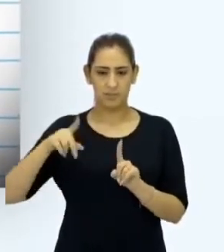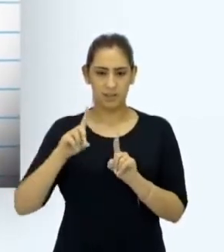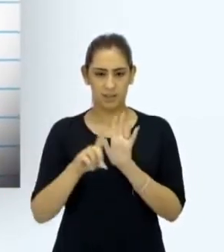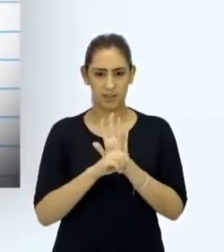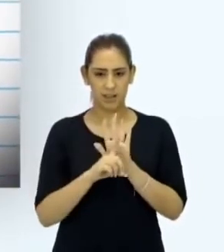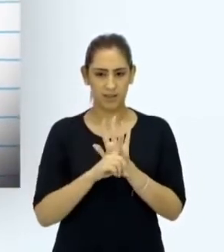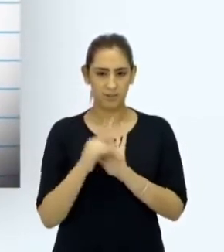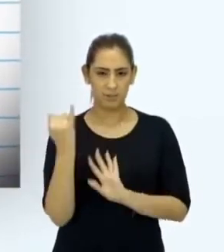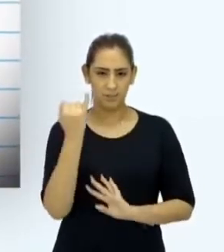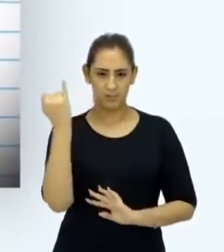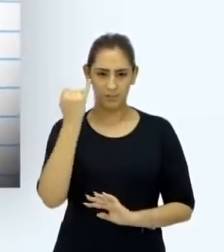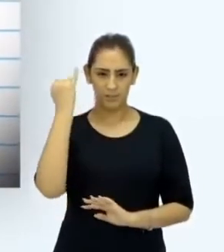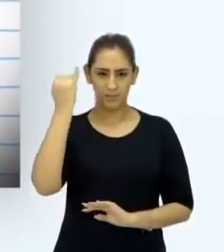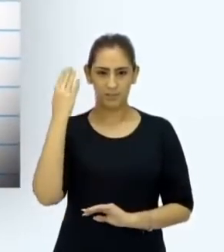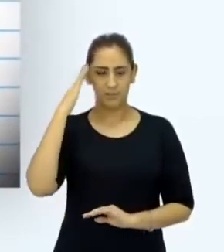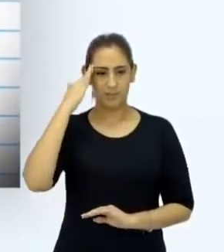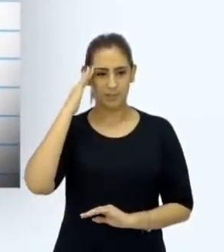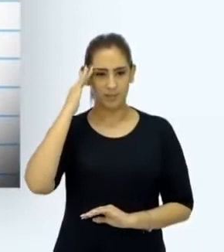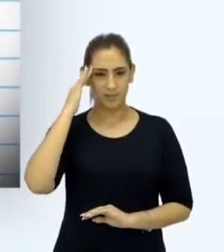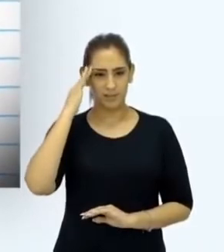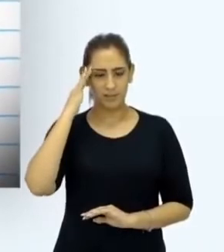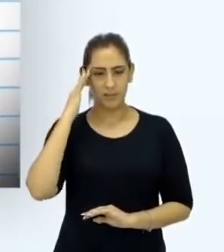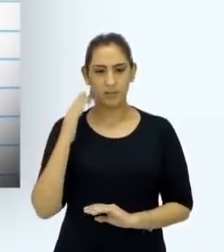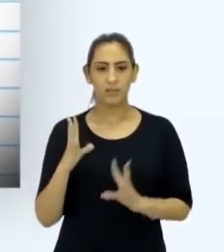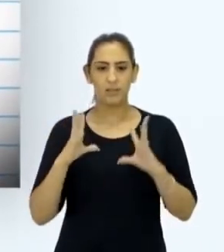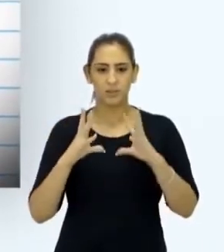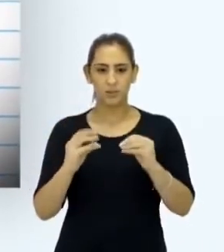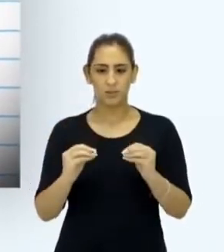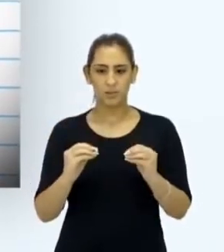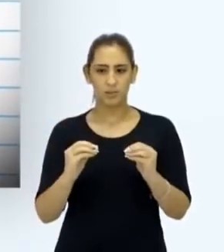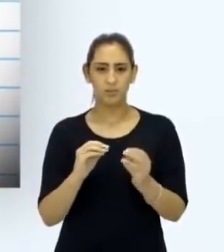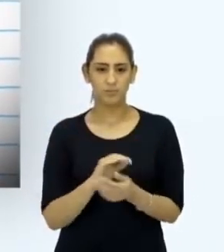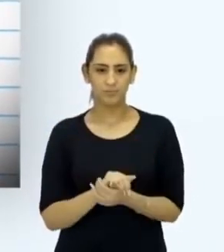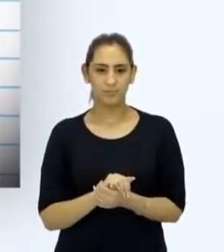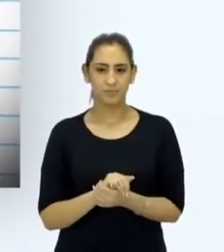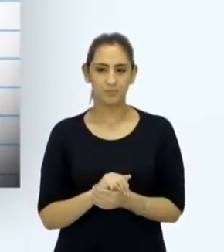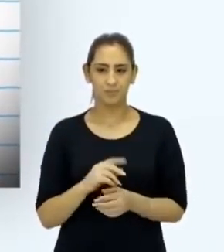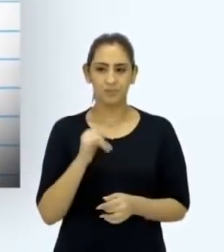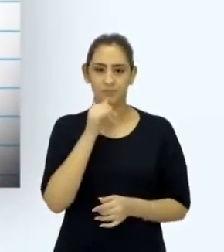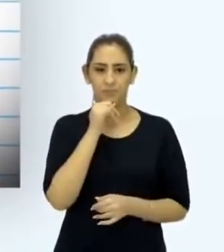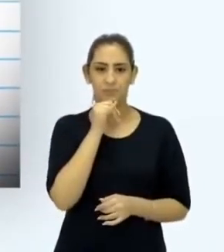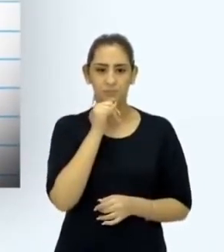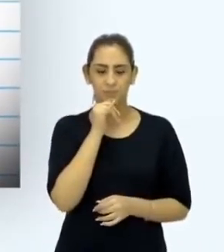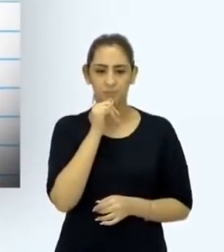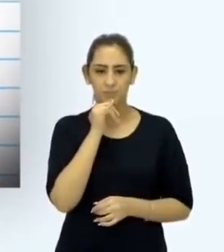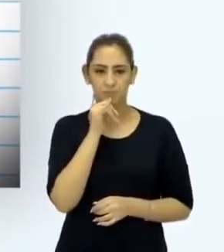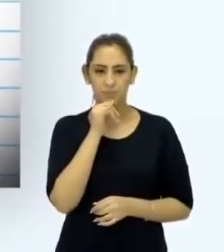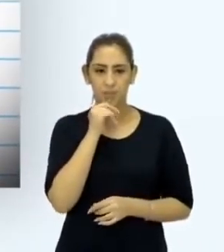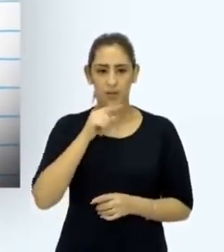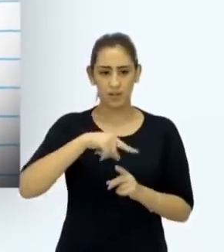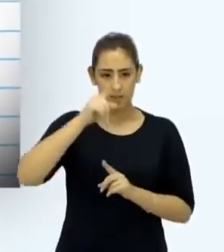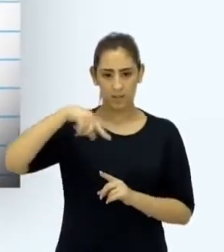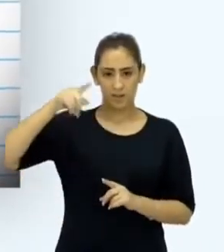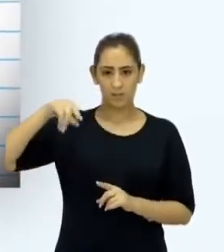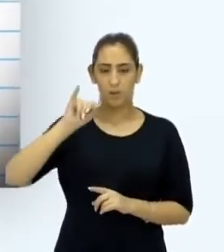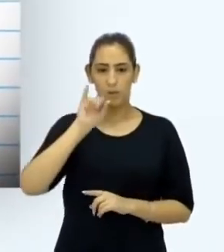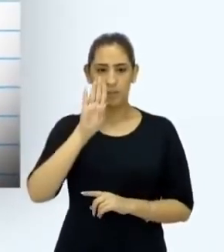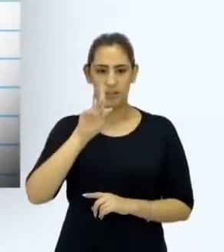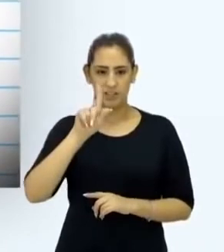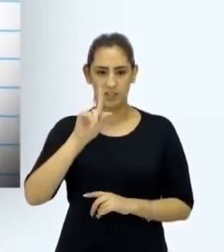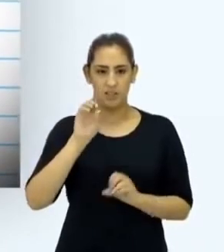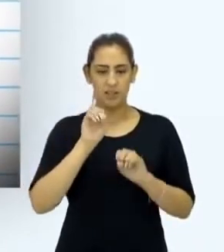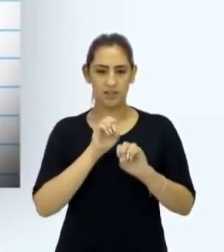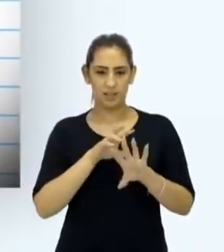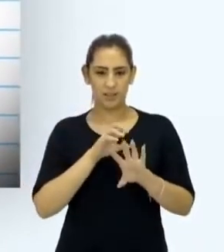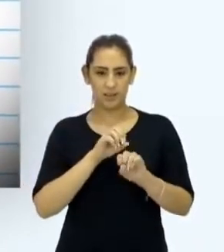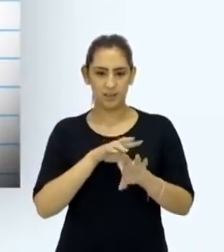para a compreensão da realidade de todo um determinado universo. Por exemplo, no Censo Demográfico de 2010, o IBGE visitou